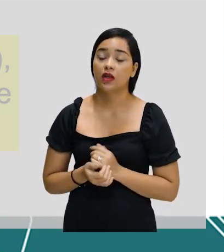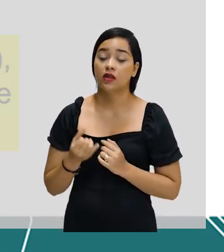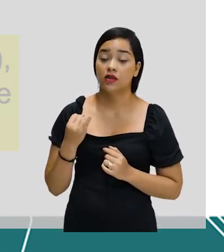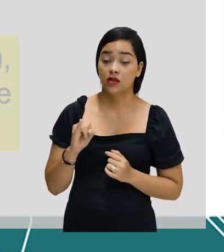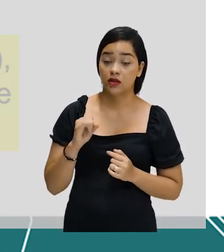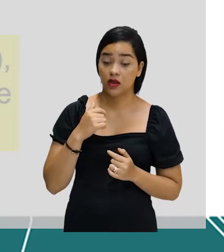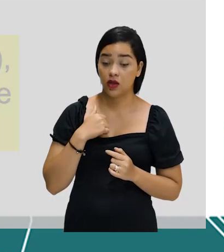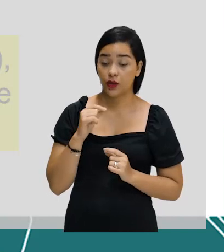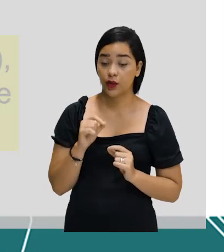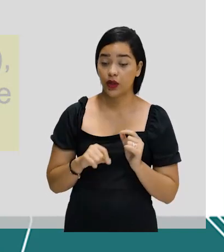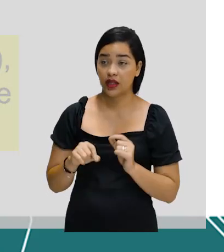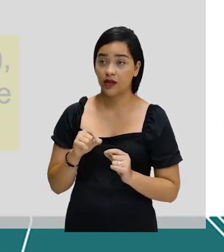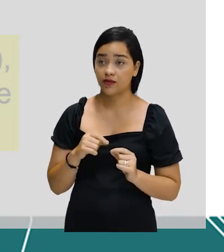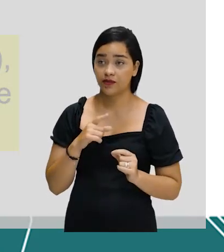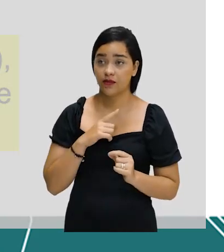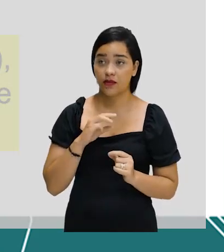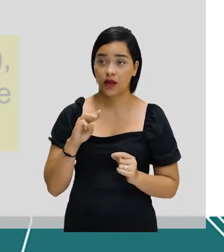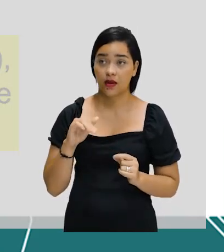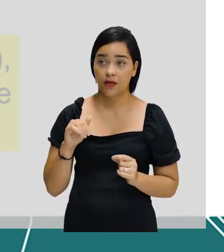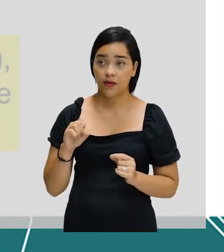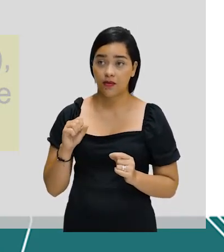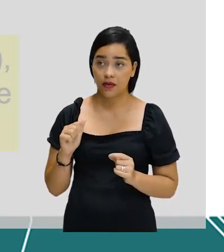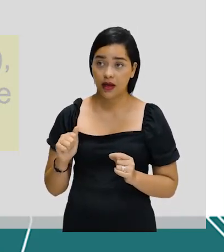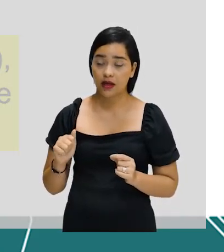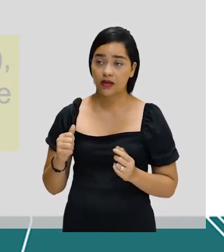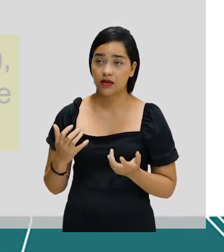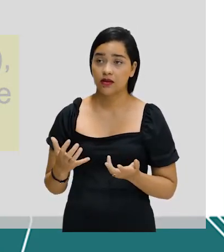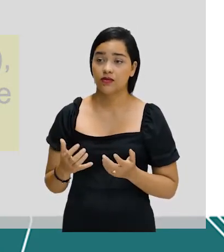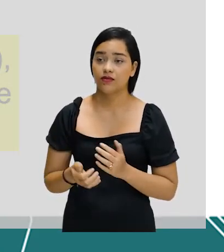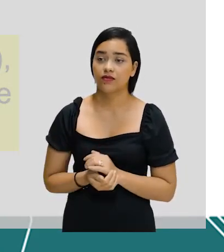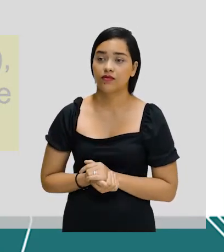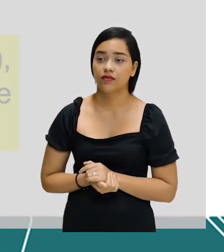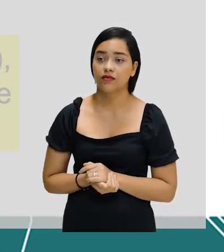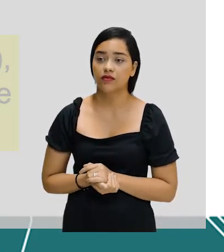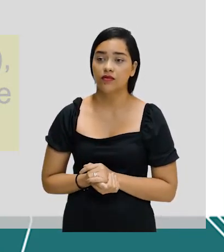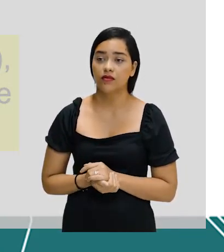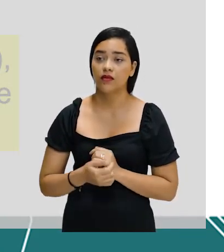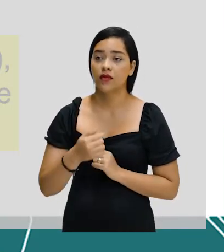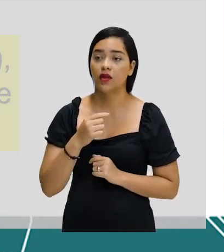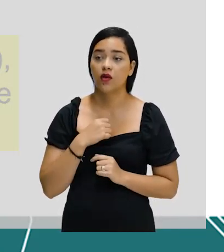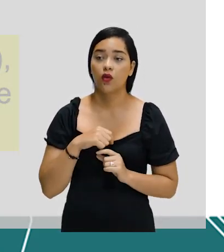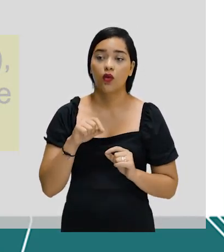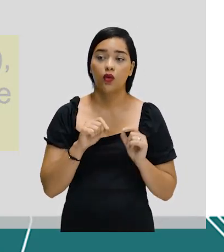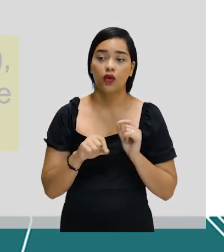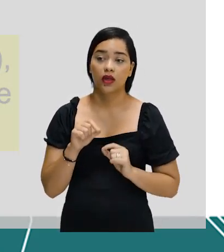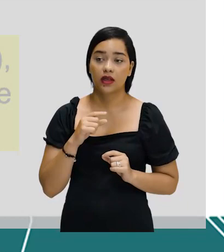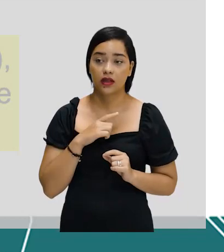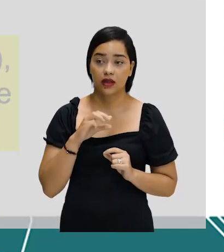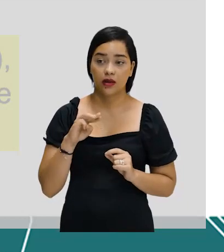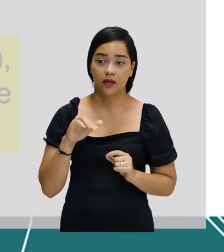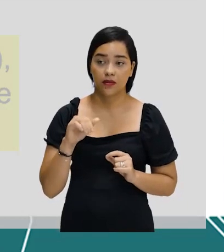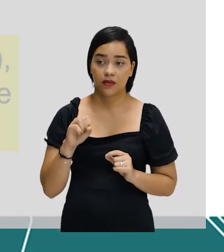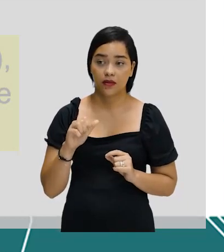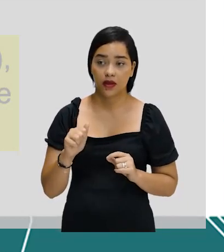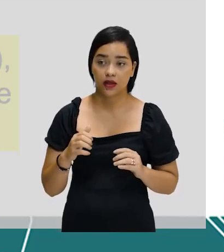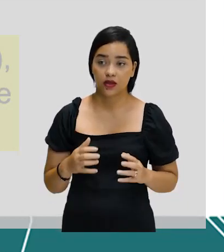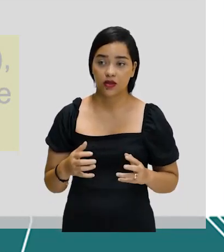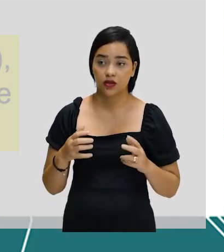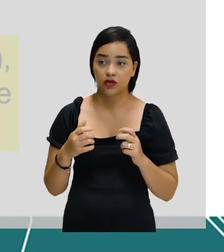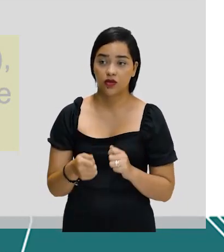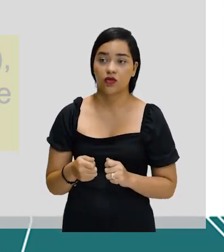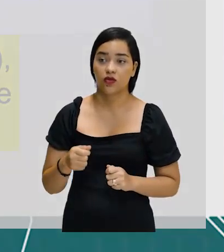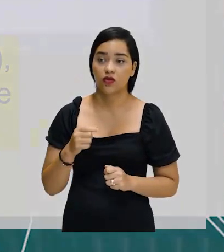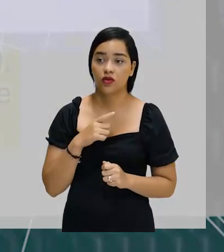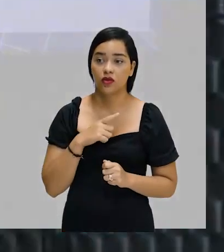eu dobrar a massa de um componente, eu vou ter que dobrar a massa de todos os